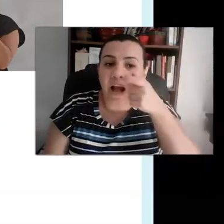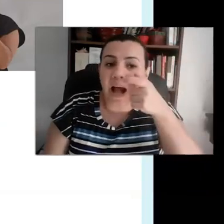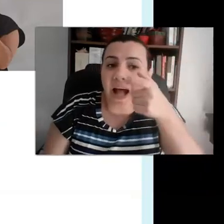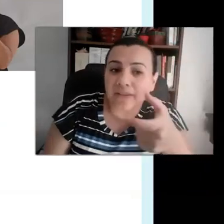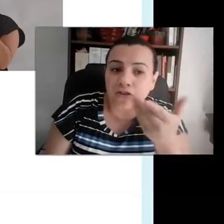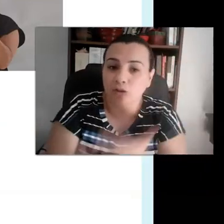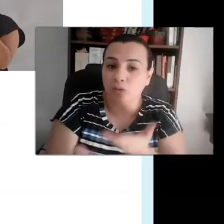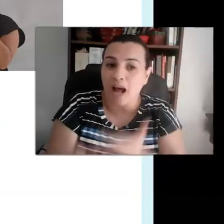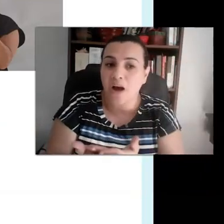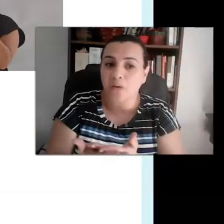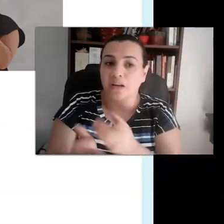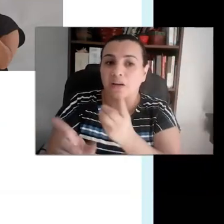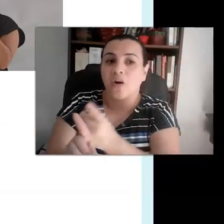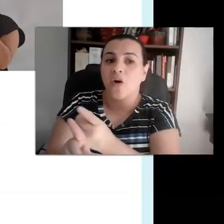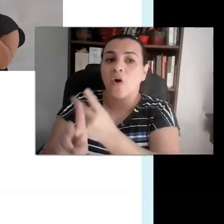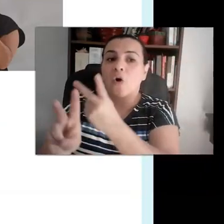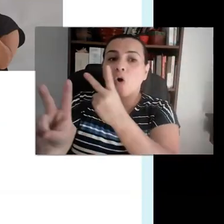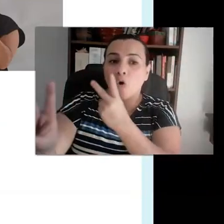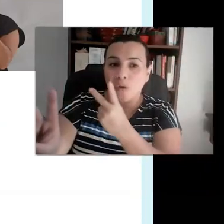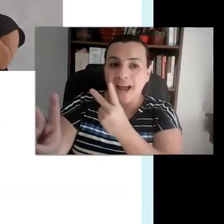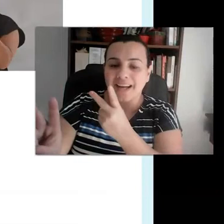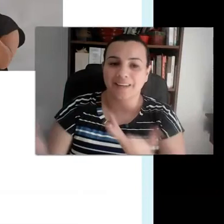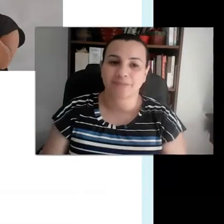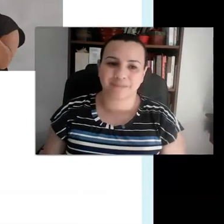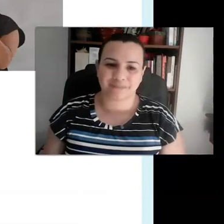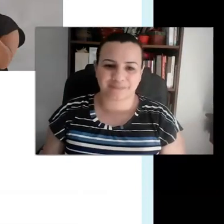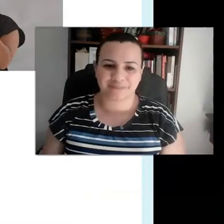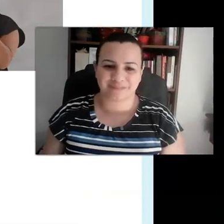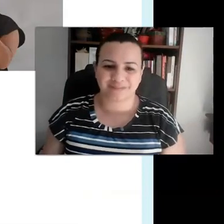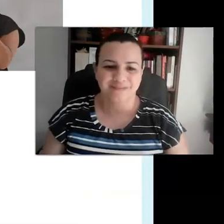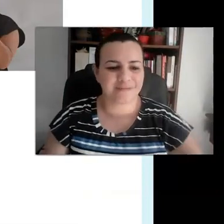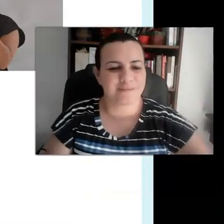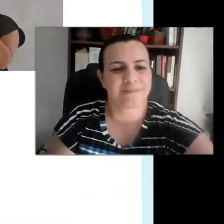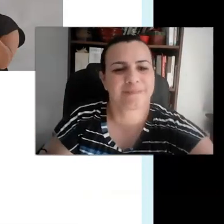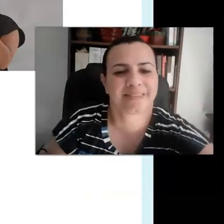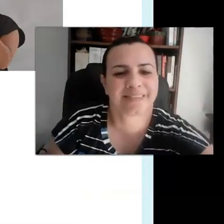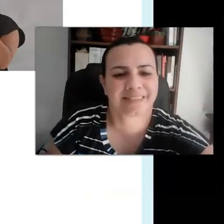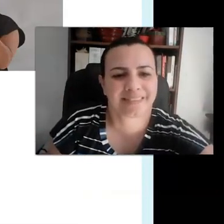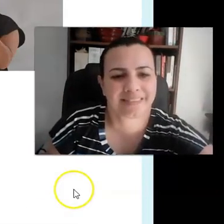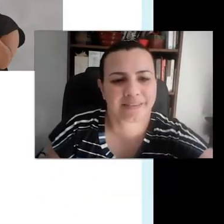estão assistindo aula online?